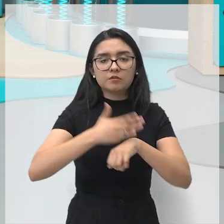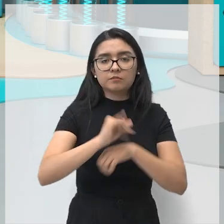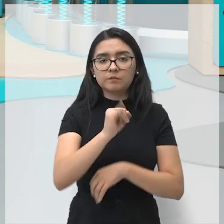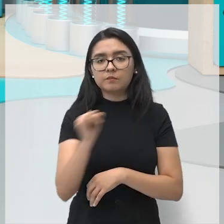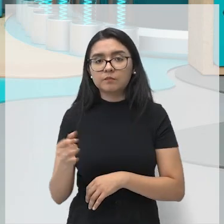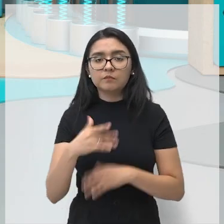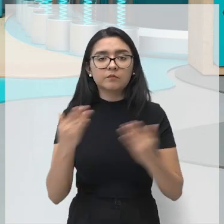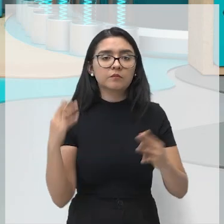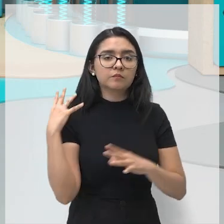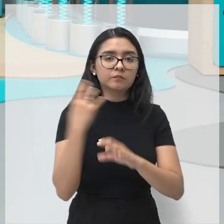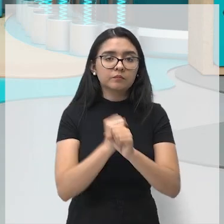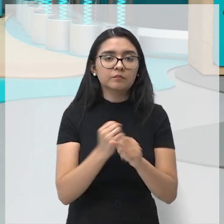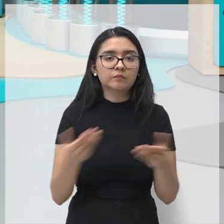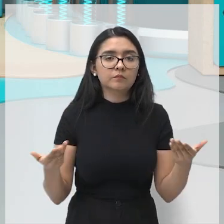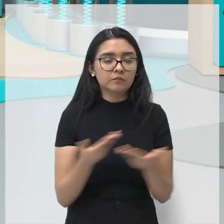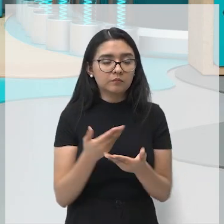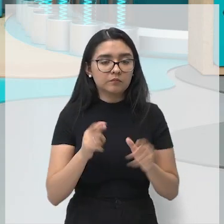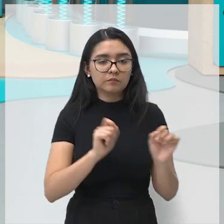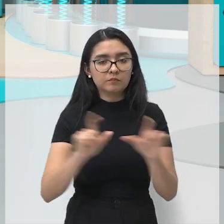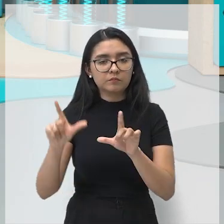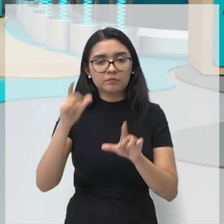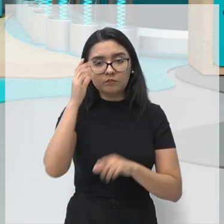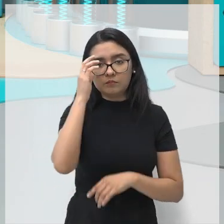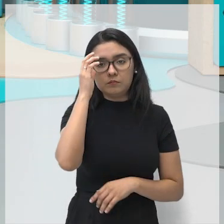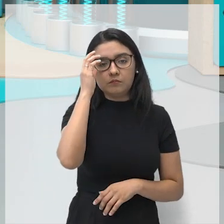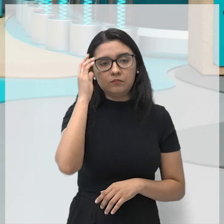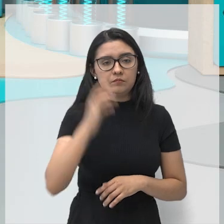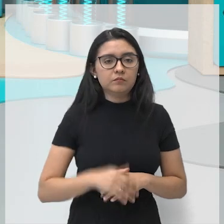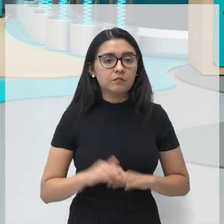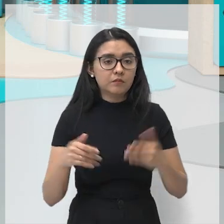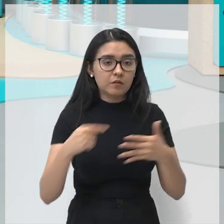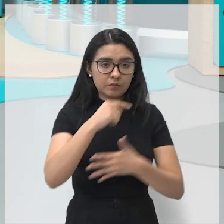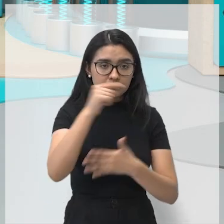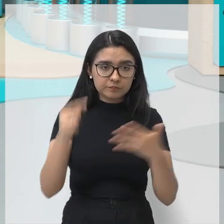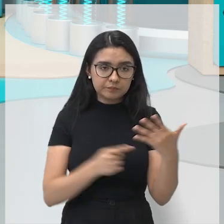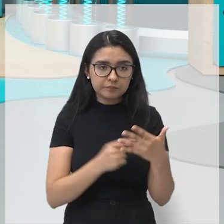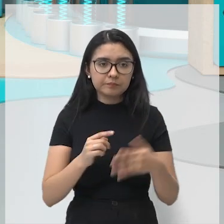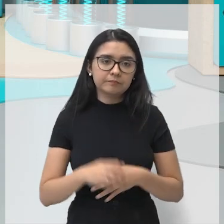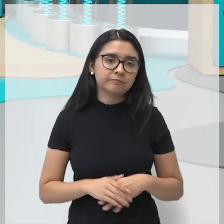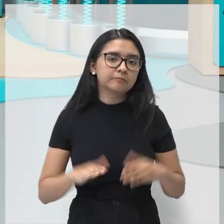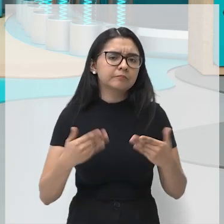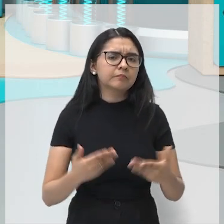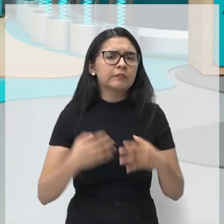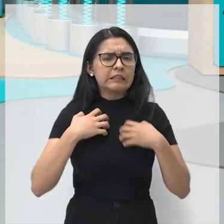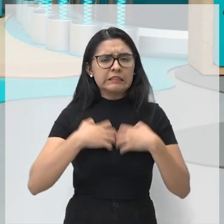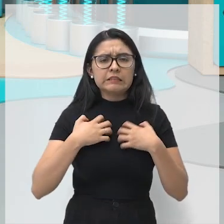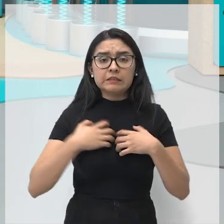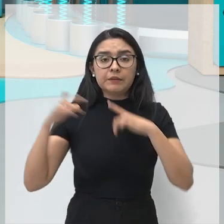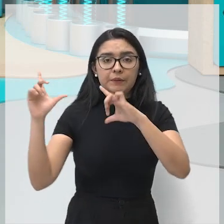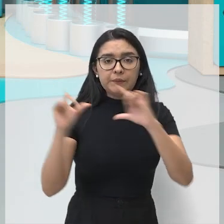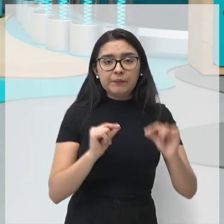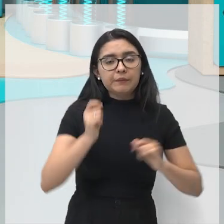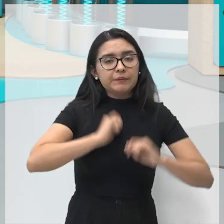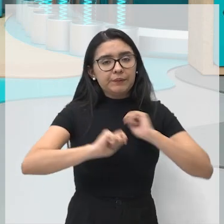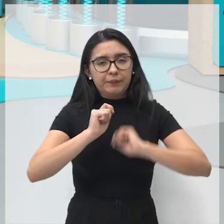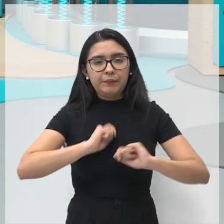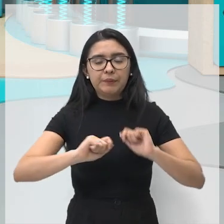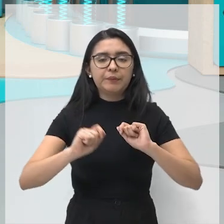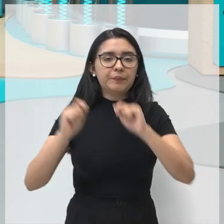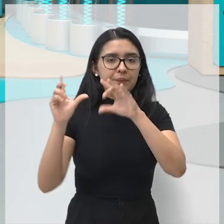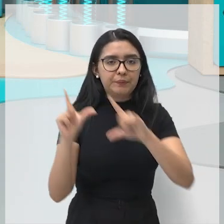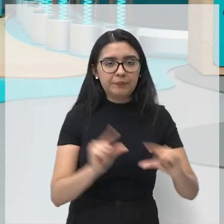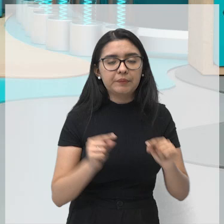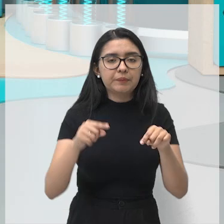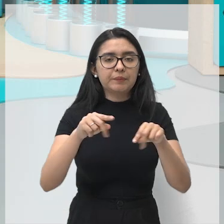gente conhece e relembra agora nessa cartela. Alguns dos benefícios, olha, combate o estresse e a ansiedade, uma vez que é uma